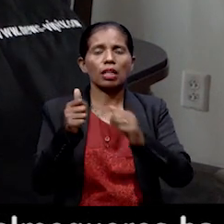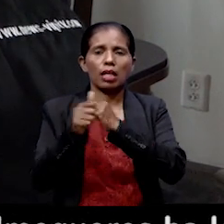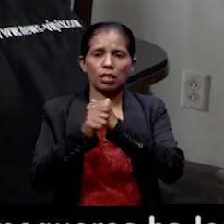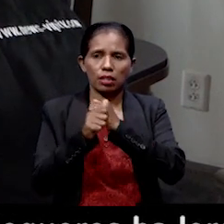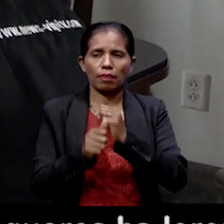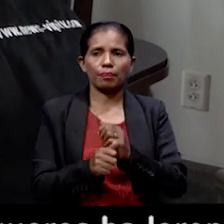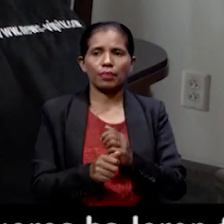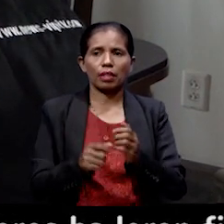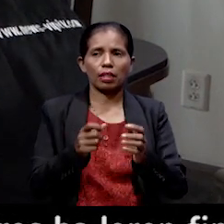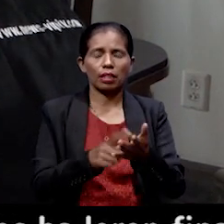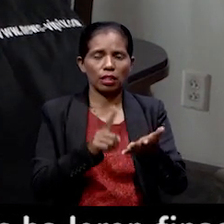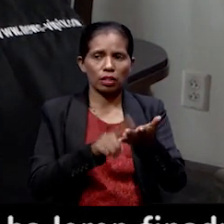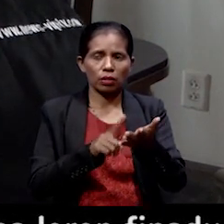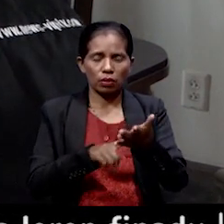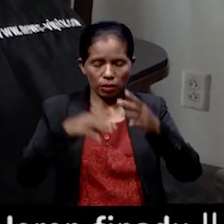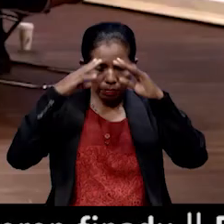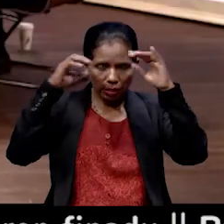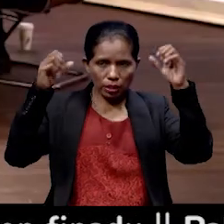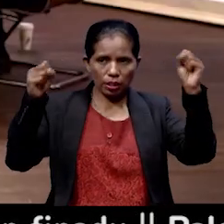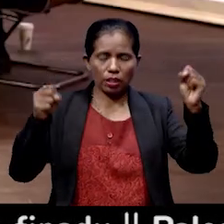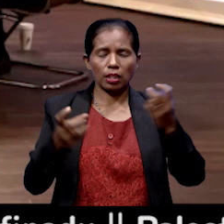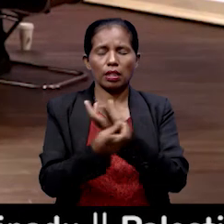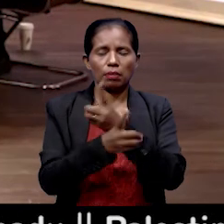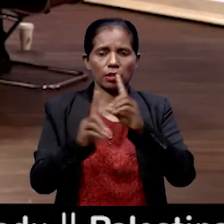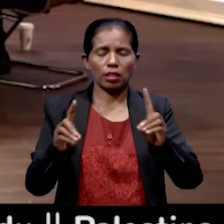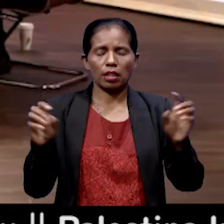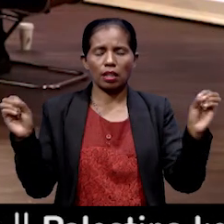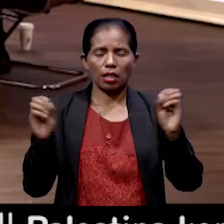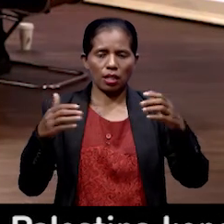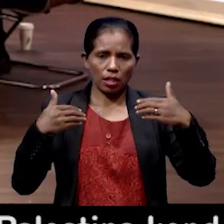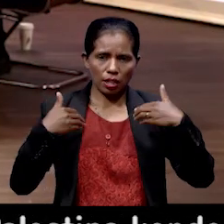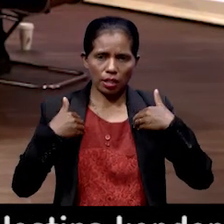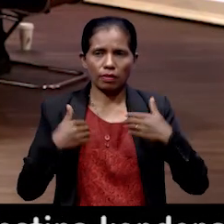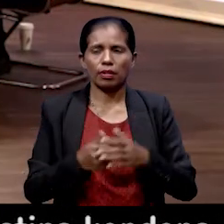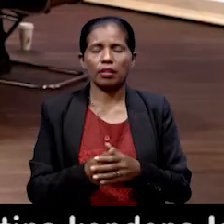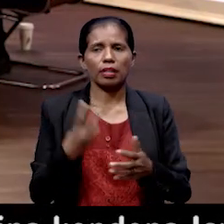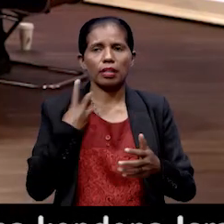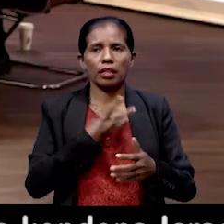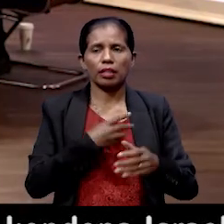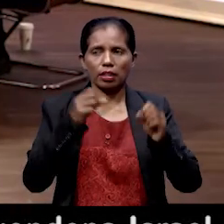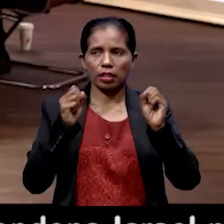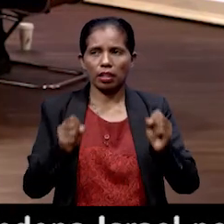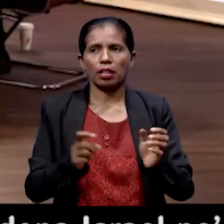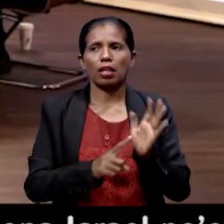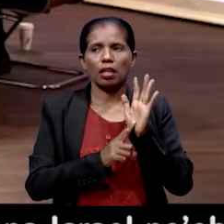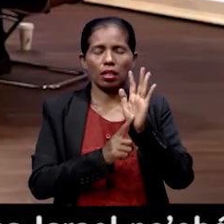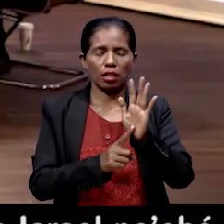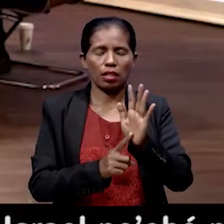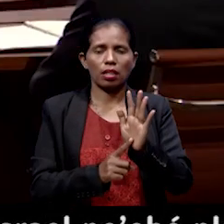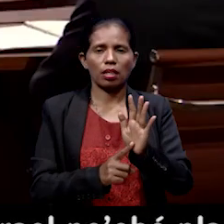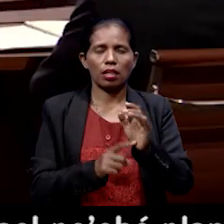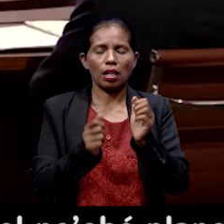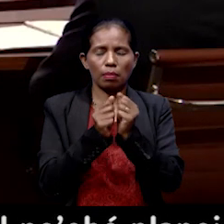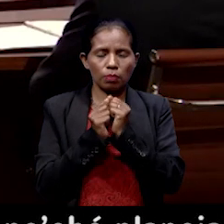E a discurso Presidente Biden até tem? Democracia lá acontece coincidentemente e até tem que defender nia, luta bania,